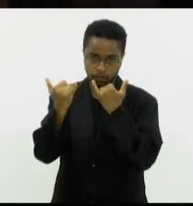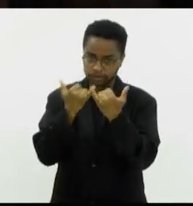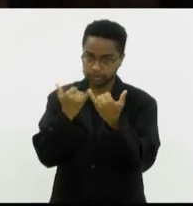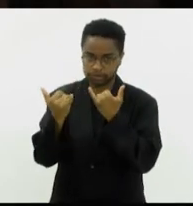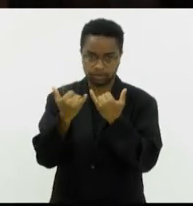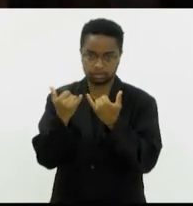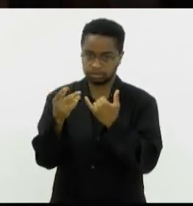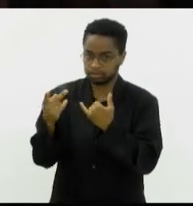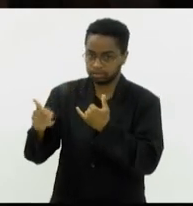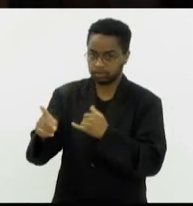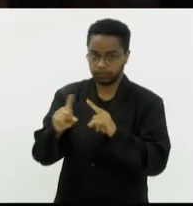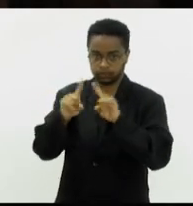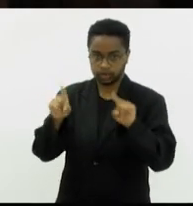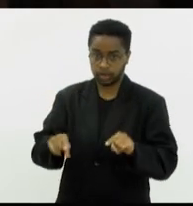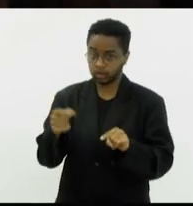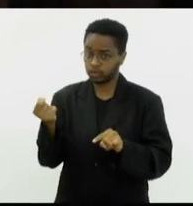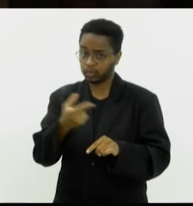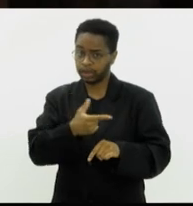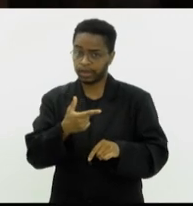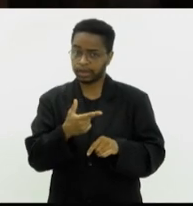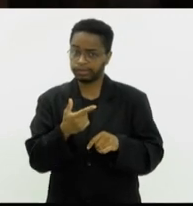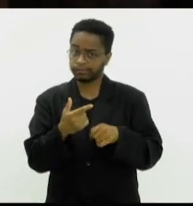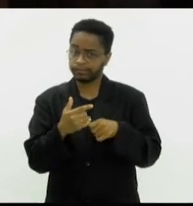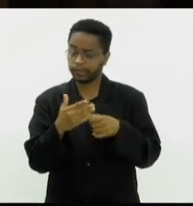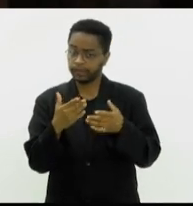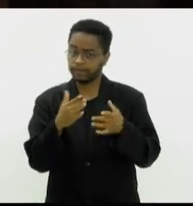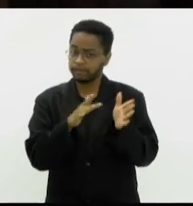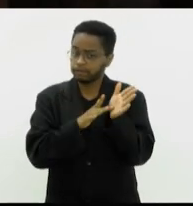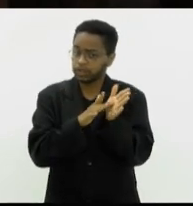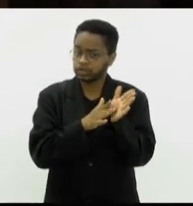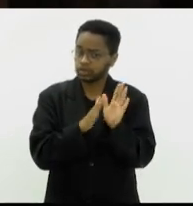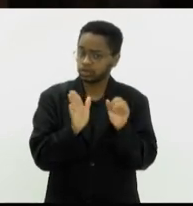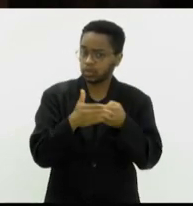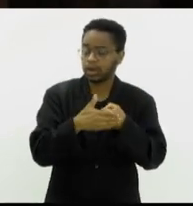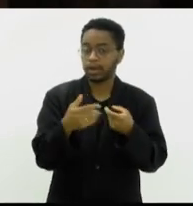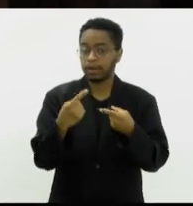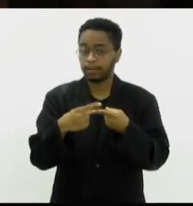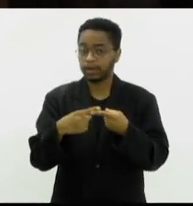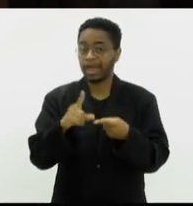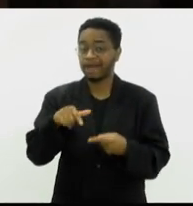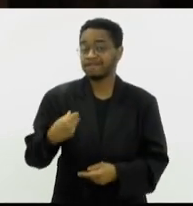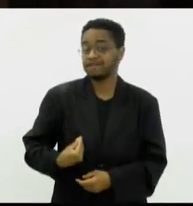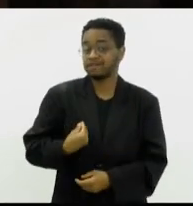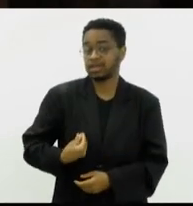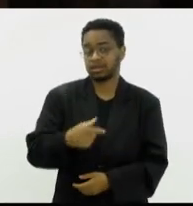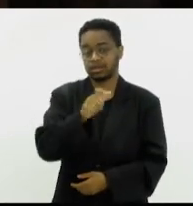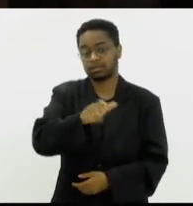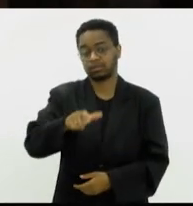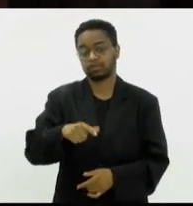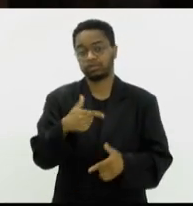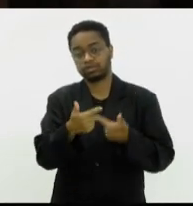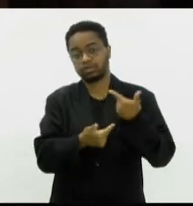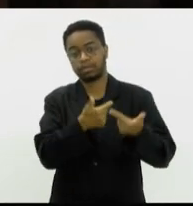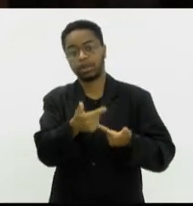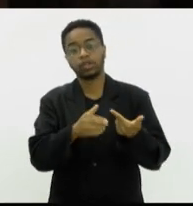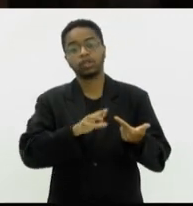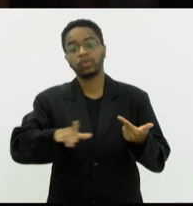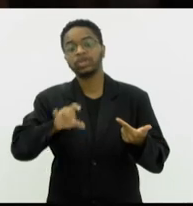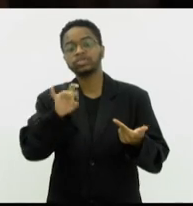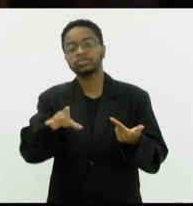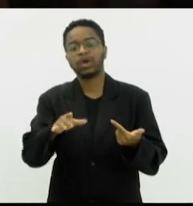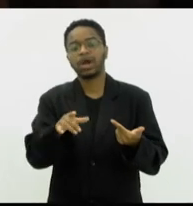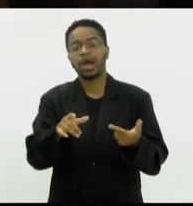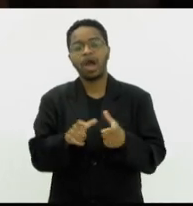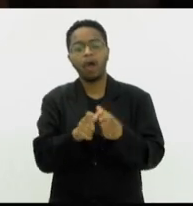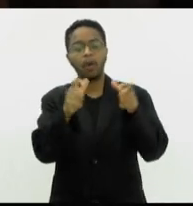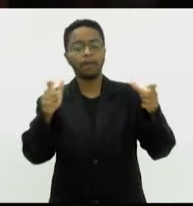servidor do que o senhor tá passando a mão sobre isso porque estamos falando da vida do Servidor não estamos falando apenas de Ah vamos aumentar